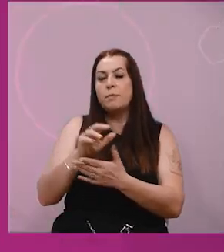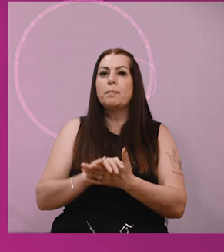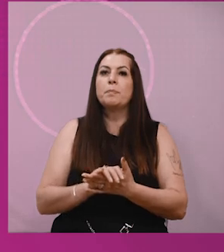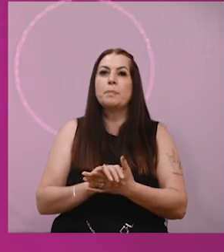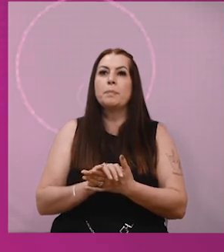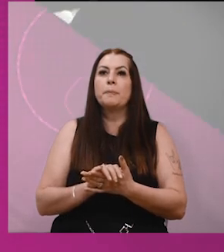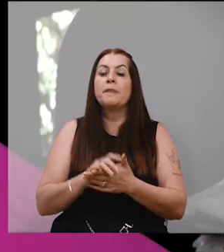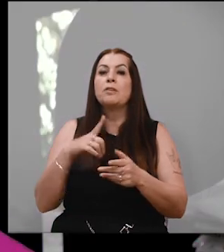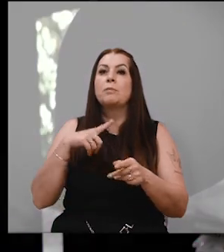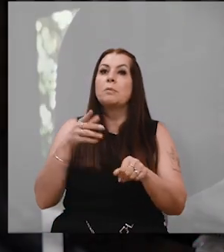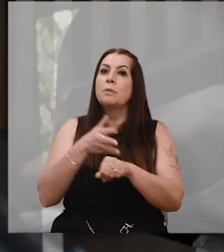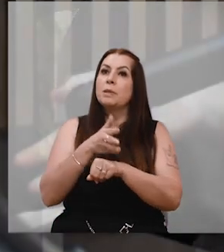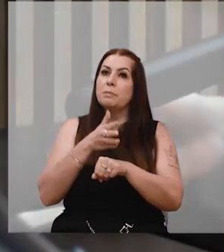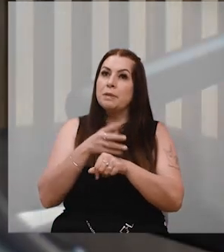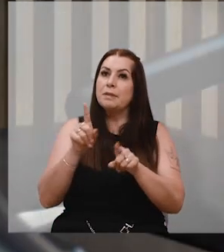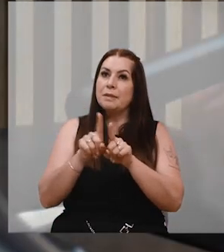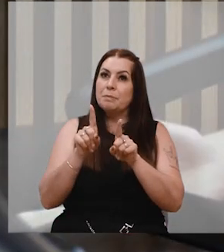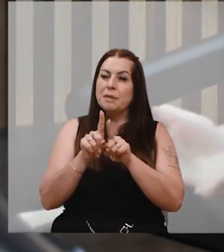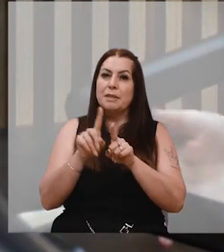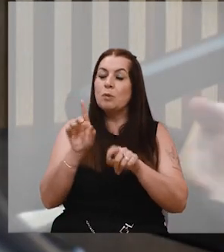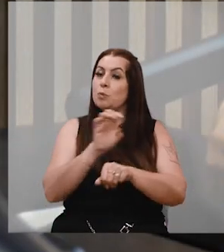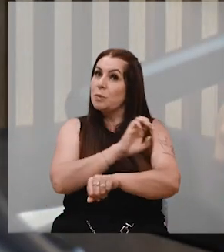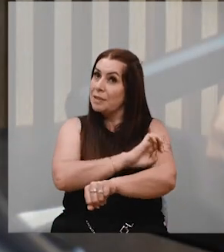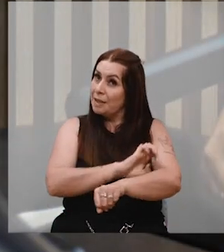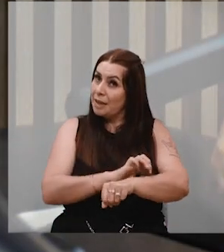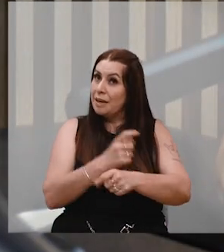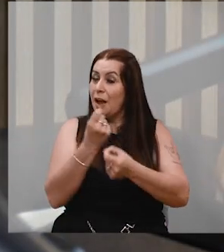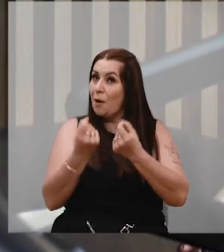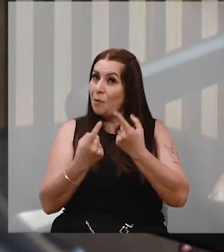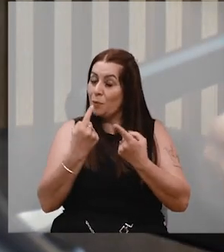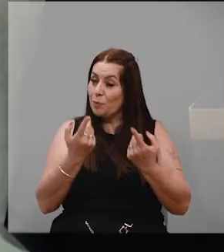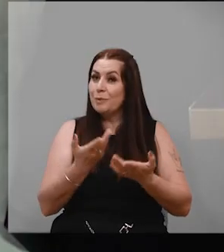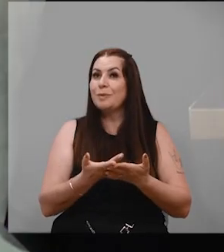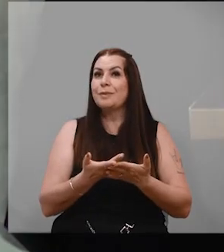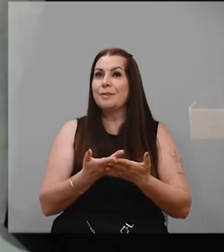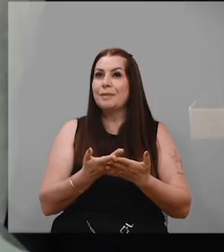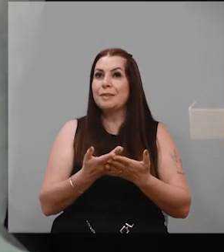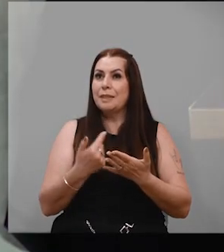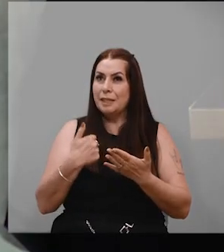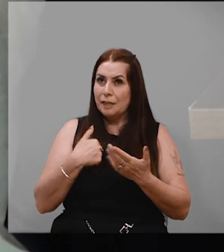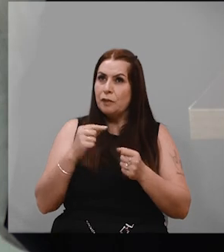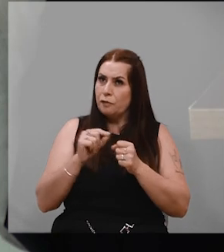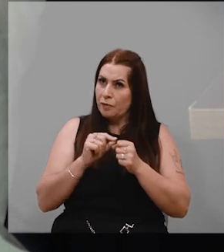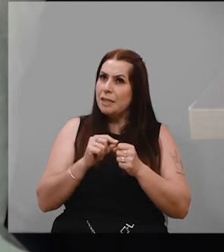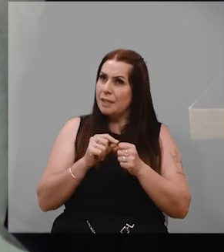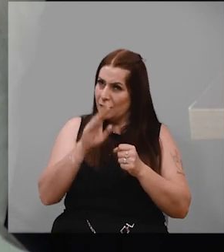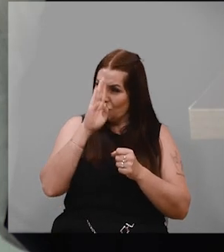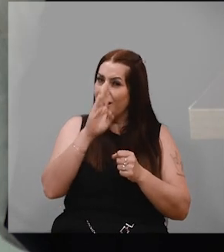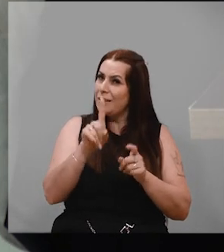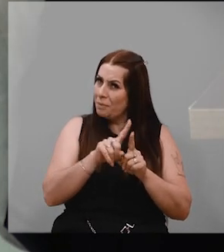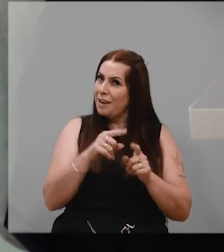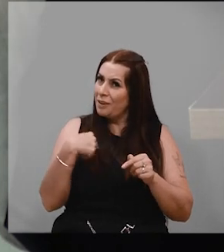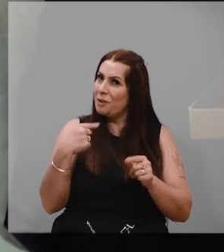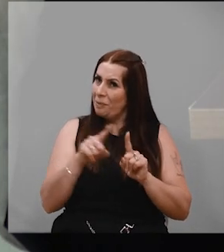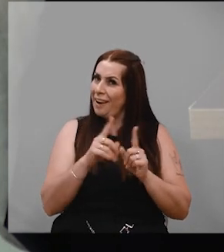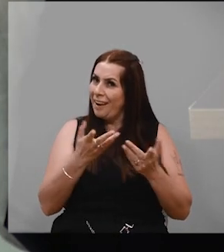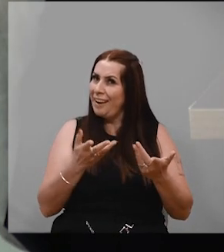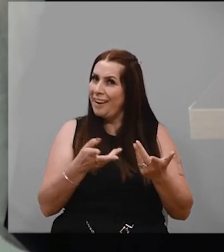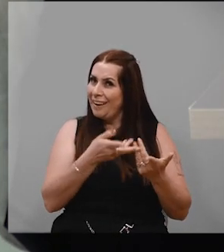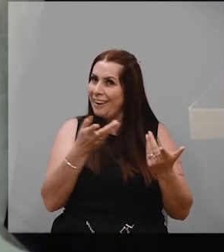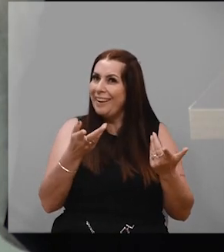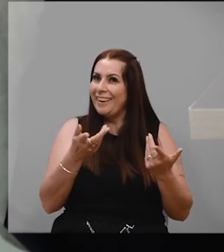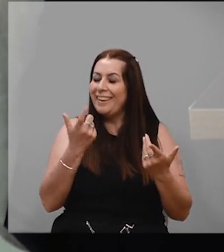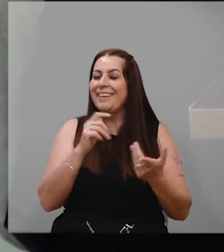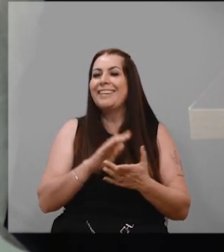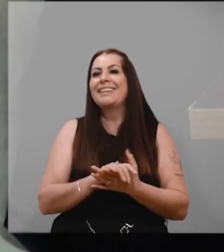Tivemos a participação também, não só dos estagiários, alguns... Eu fiz alguns diretos também. Eu também fiz, todo mundo fez, né? Eu acho que